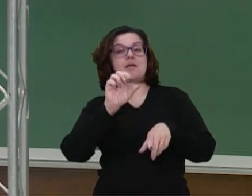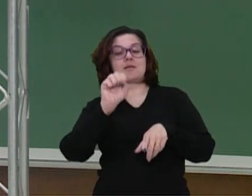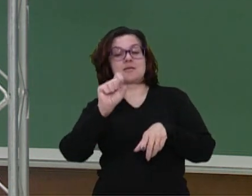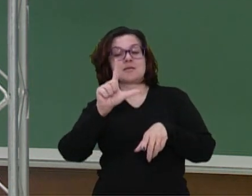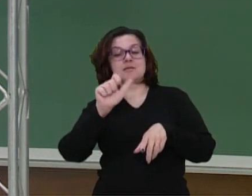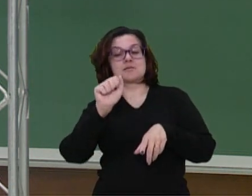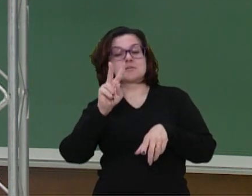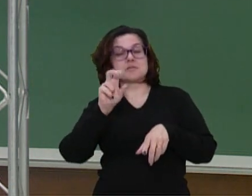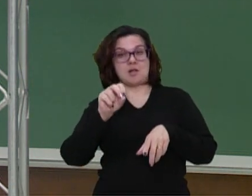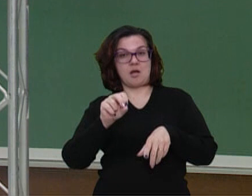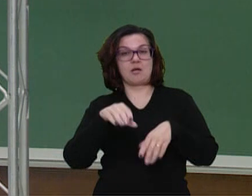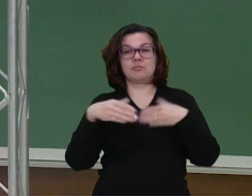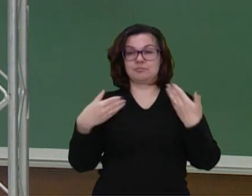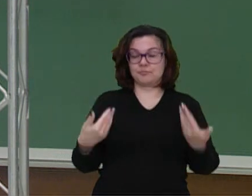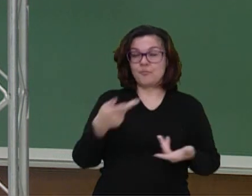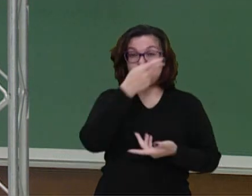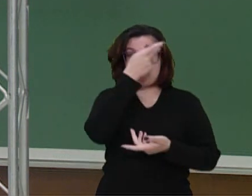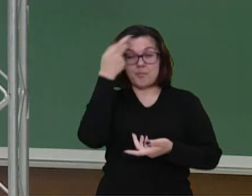homossexuais,